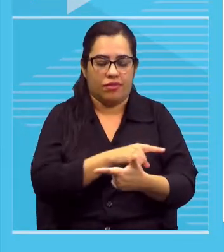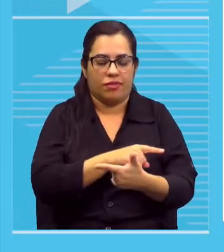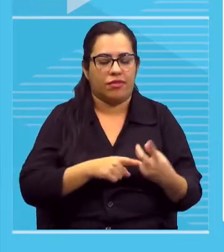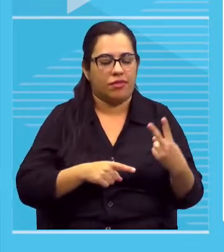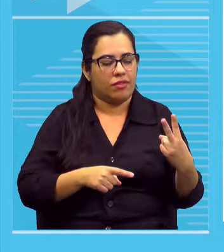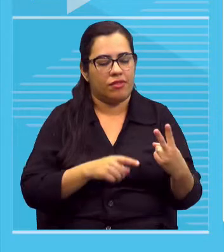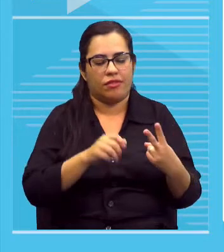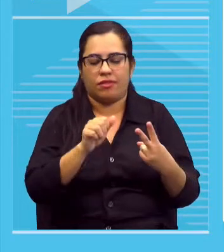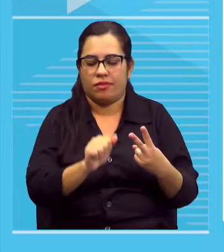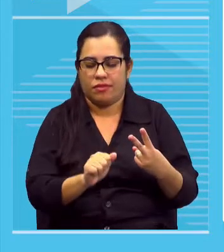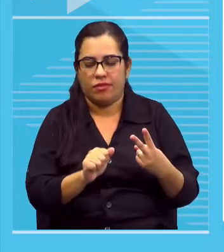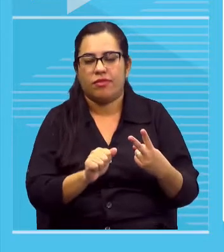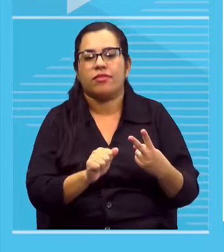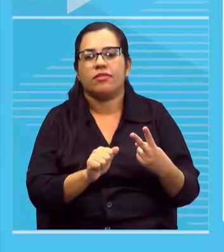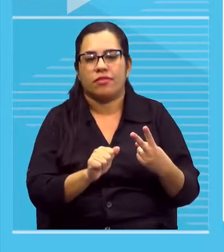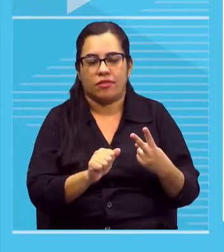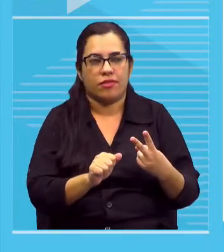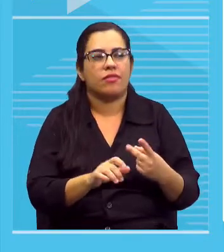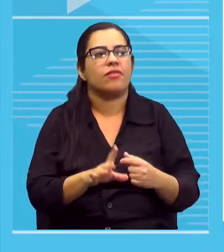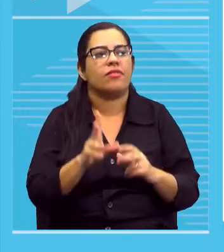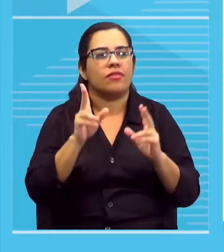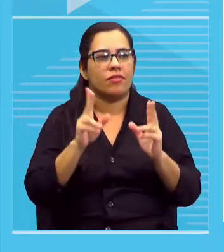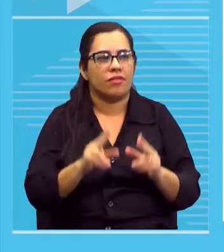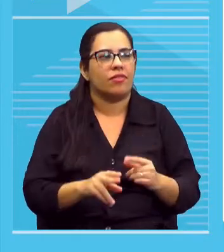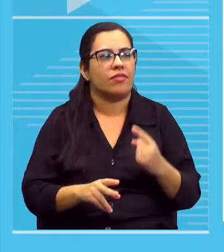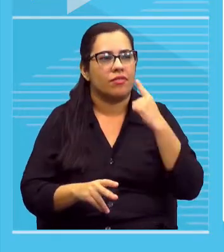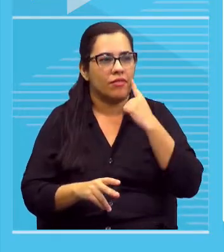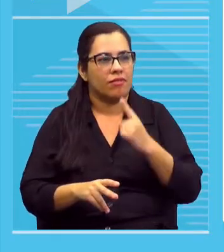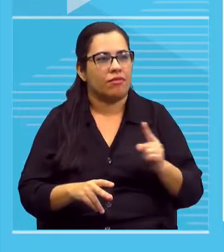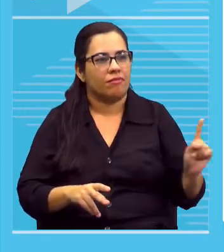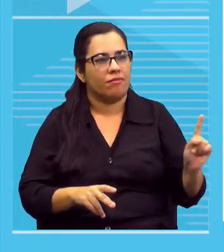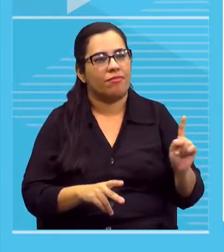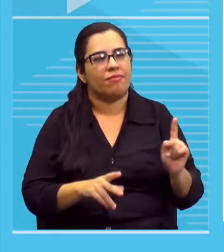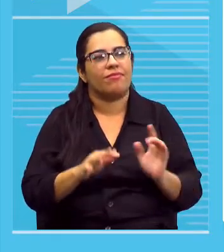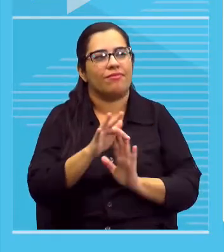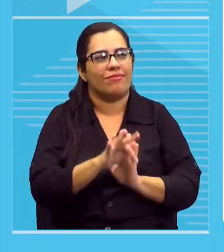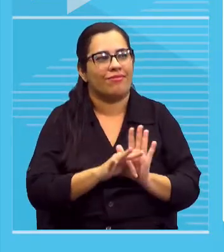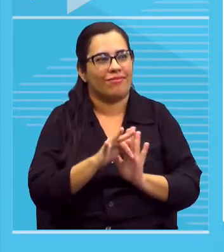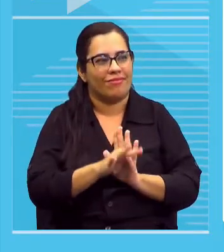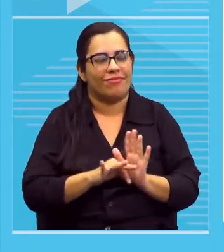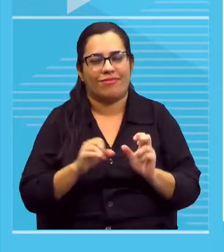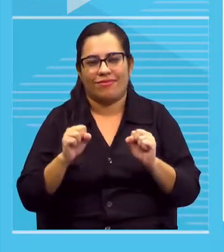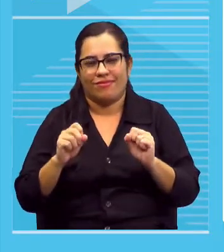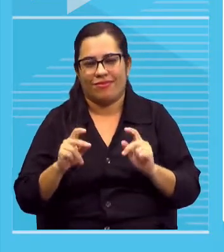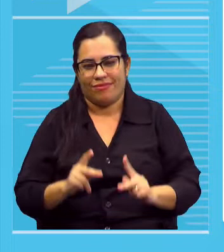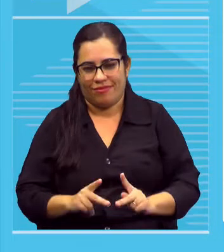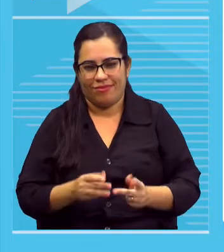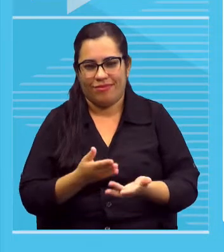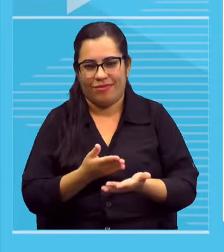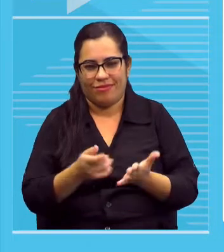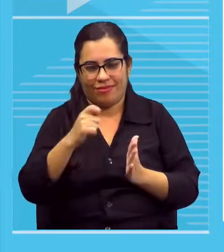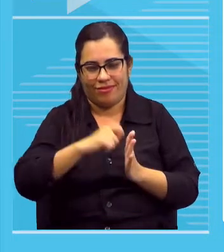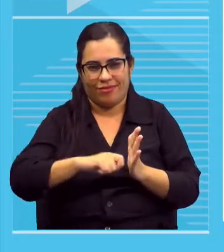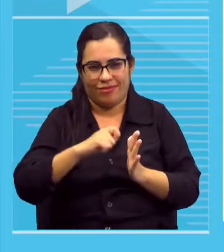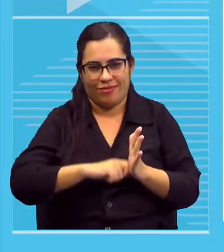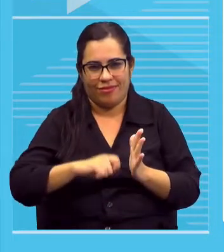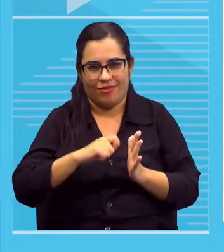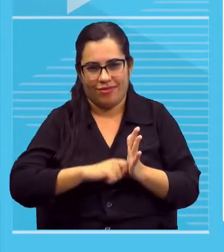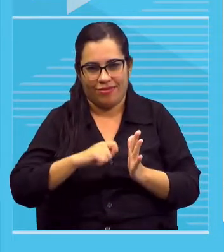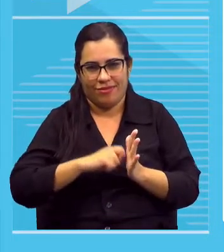dois a é duas vezes o seno de a vezes o cosseno dia se você já anota